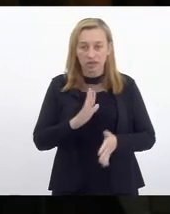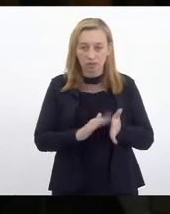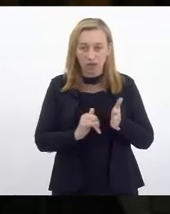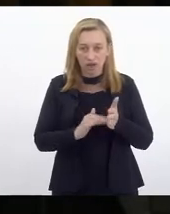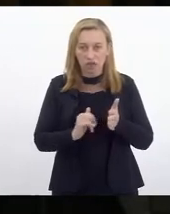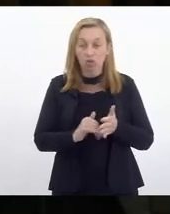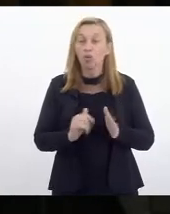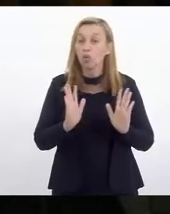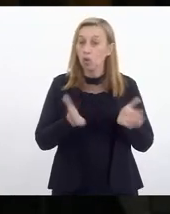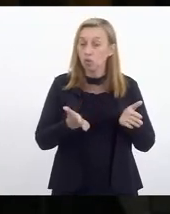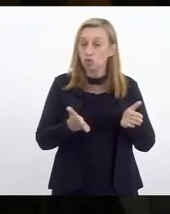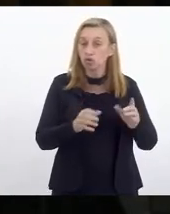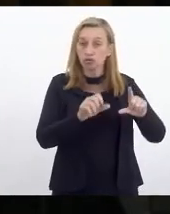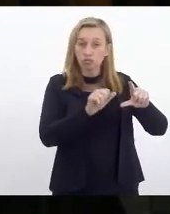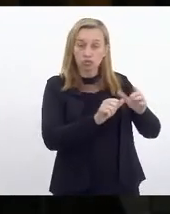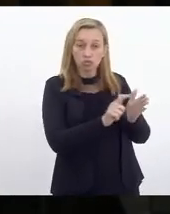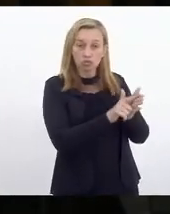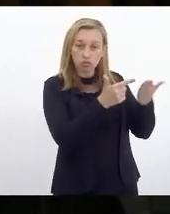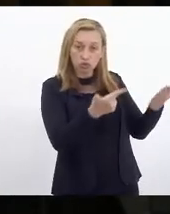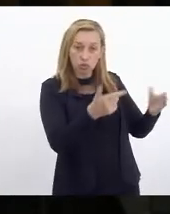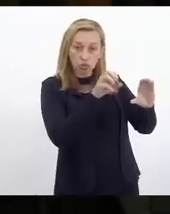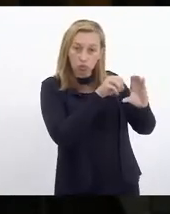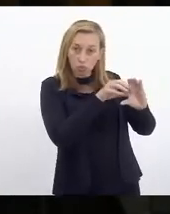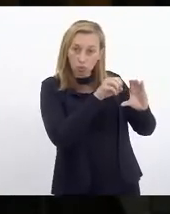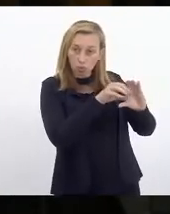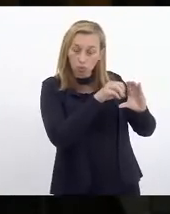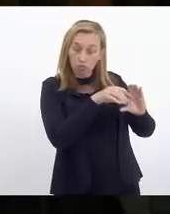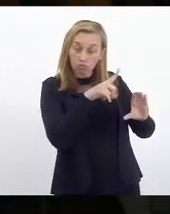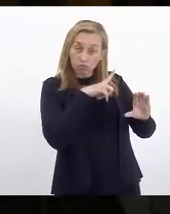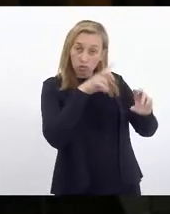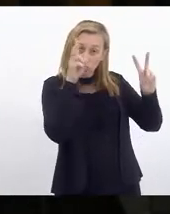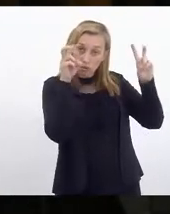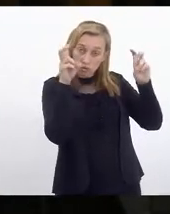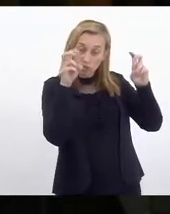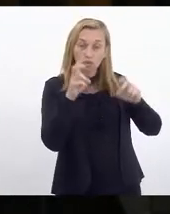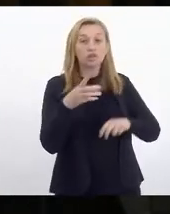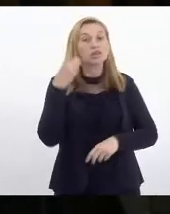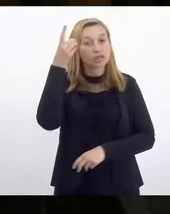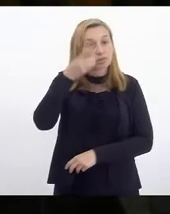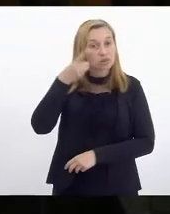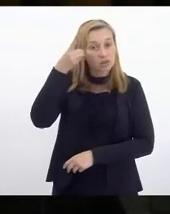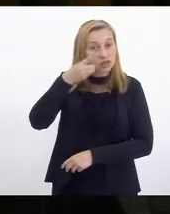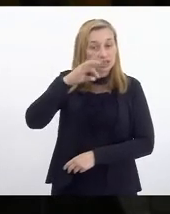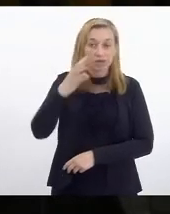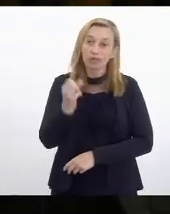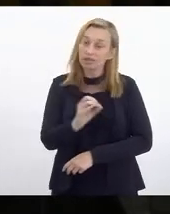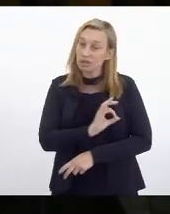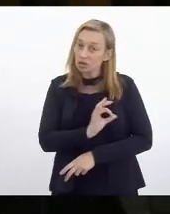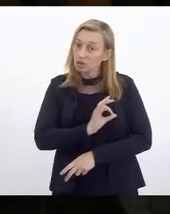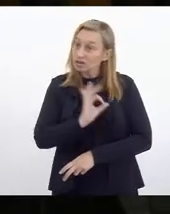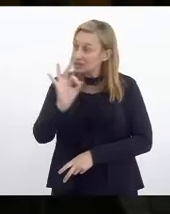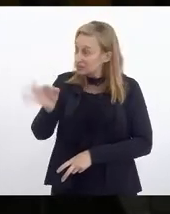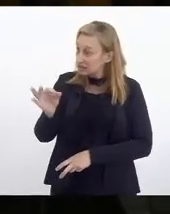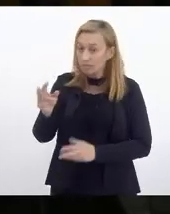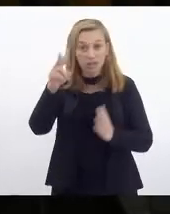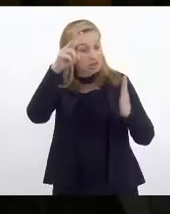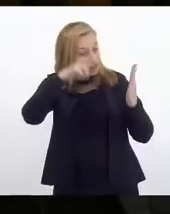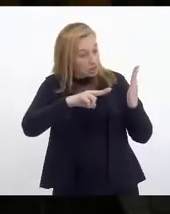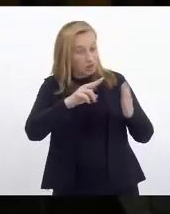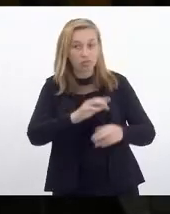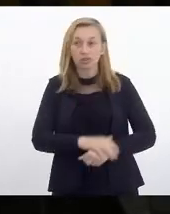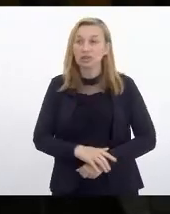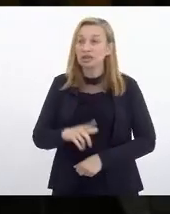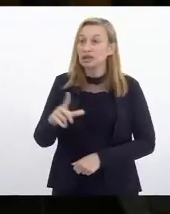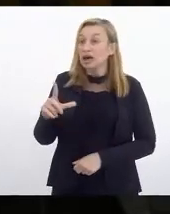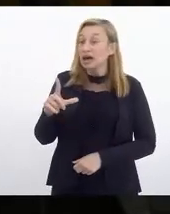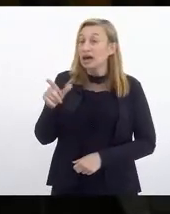hoje no jornal O Globo tem uma matéria, a deputada Marta Rocha seguramente leu, que ela tem o